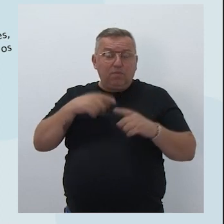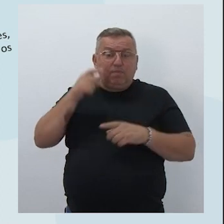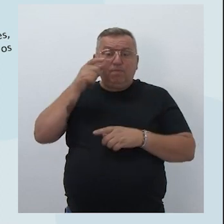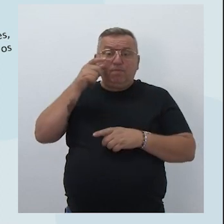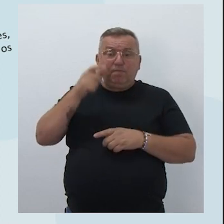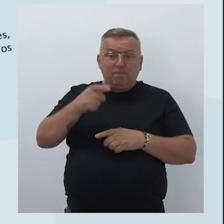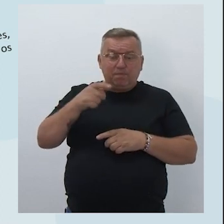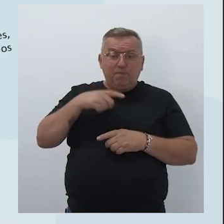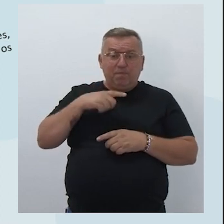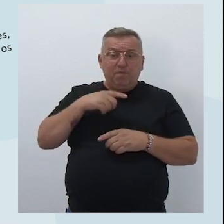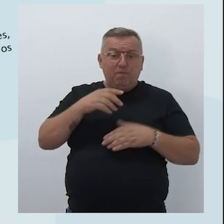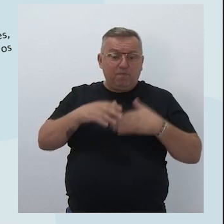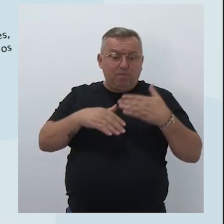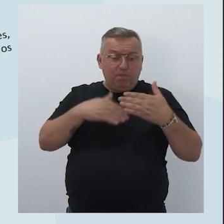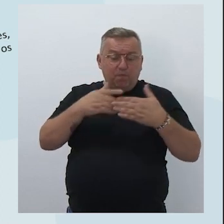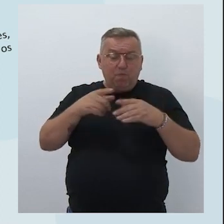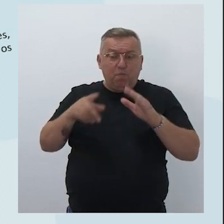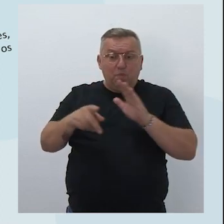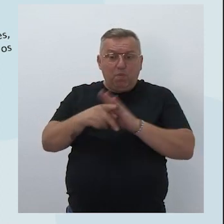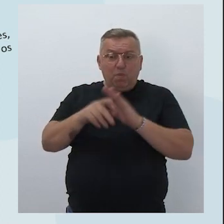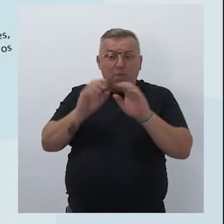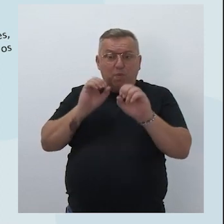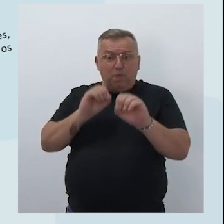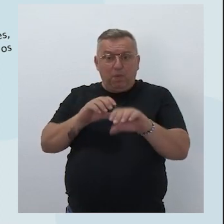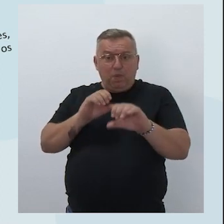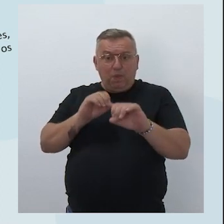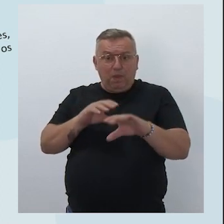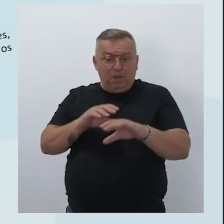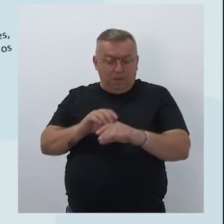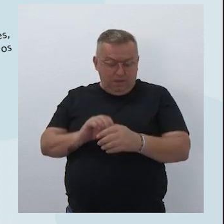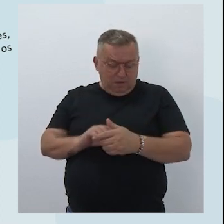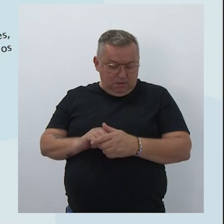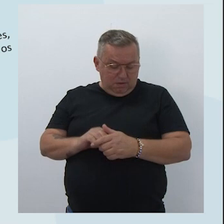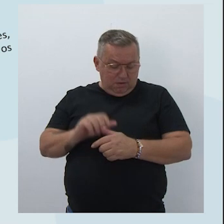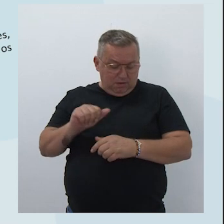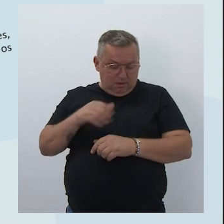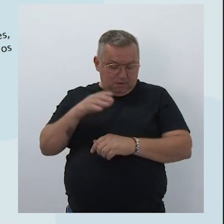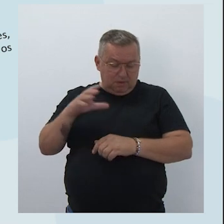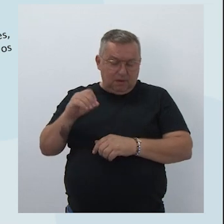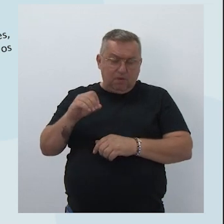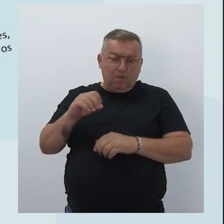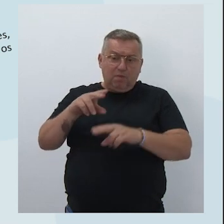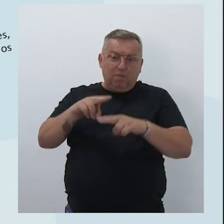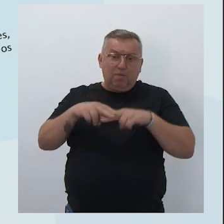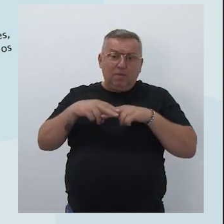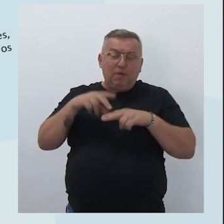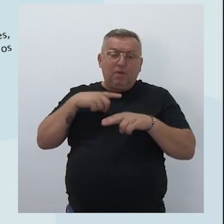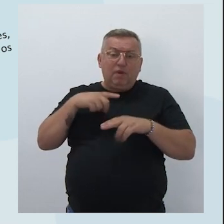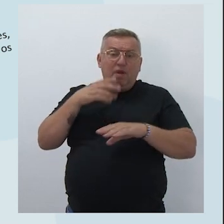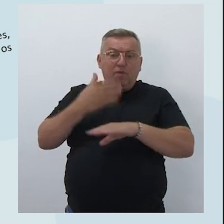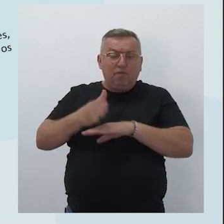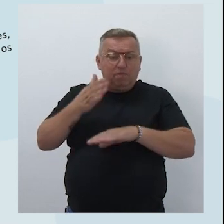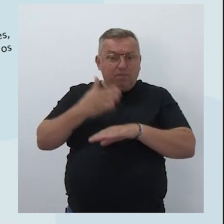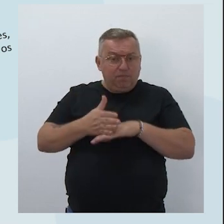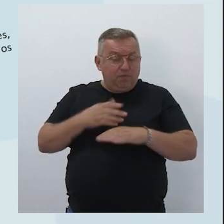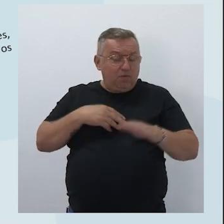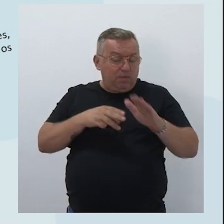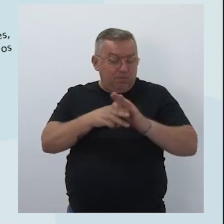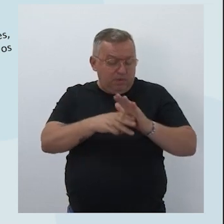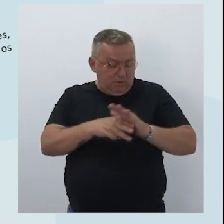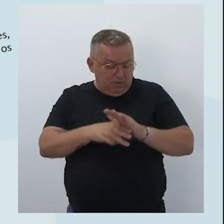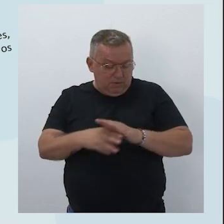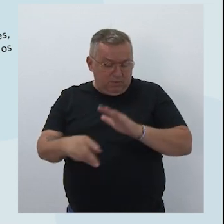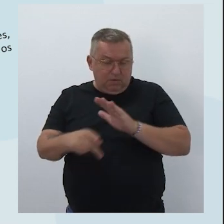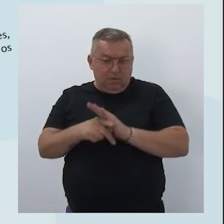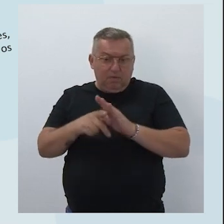intencional, né, desse processo educativo, ações por meio de algumas metodologias